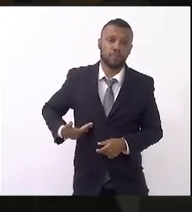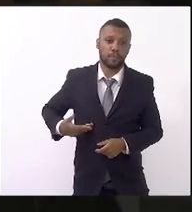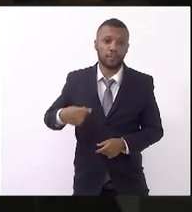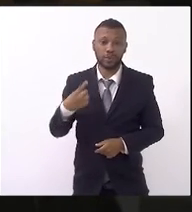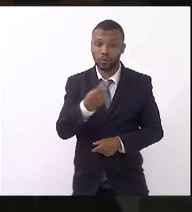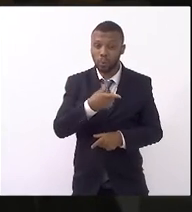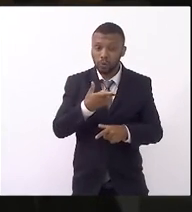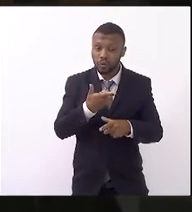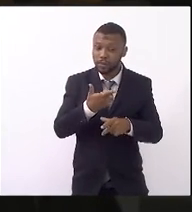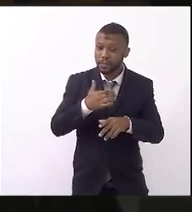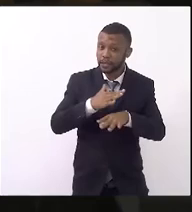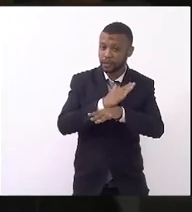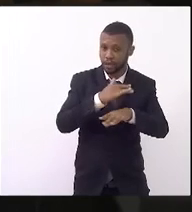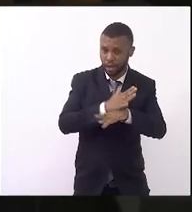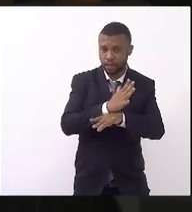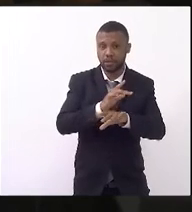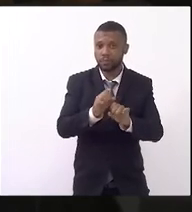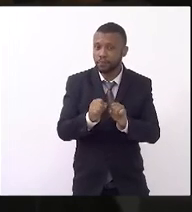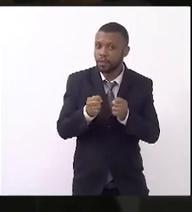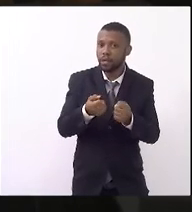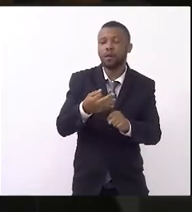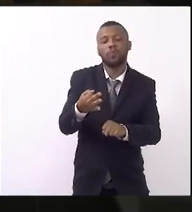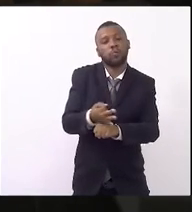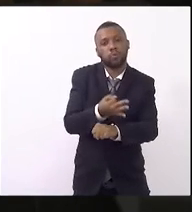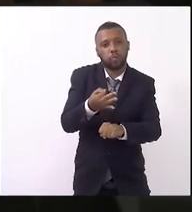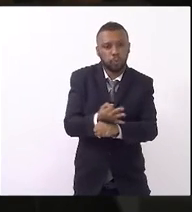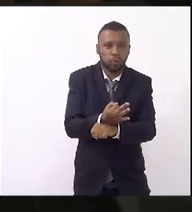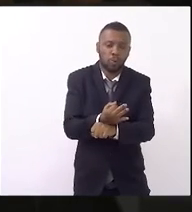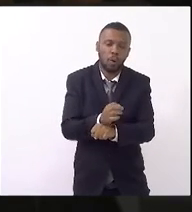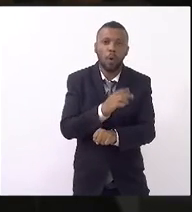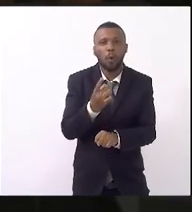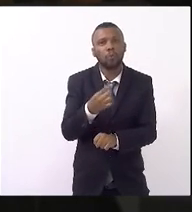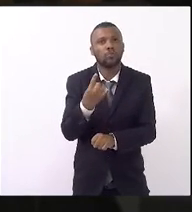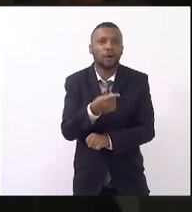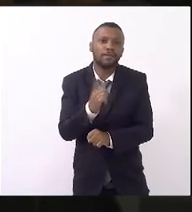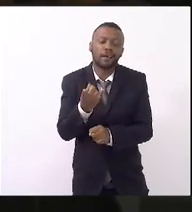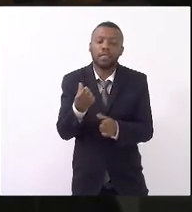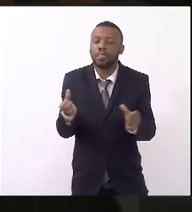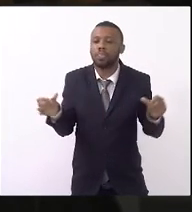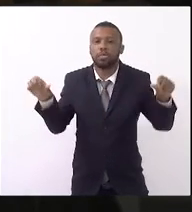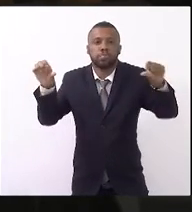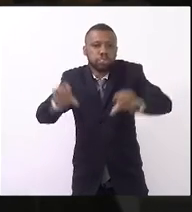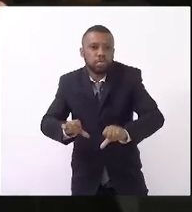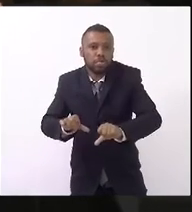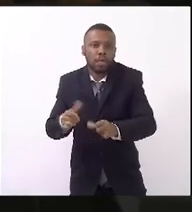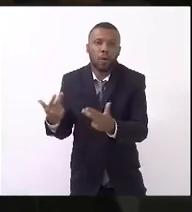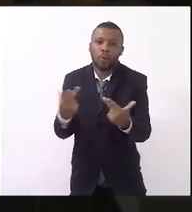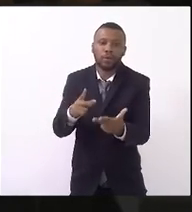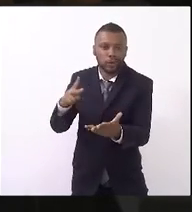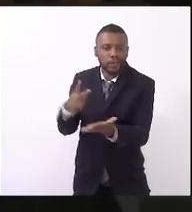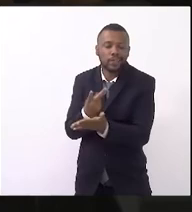resilientes, ou nós vamos, literalmente, naufragar, como estamos naufragando.